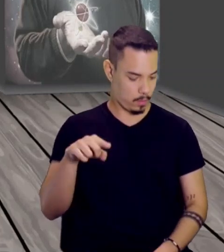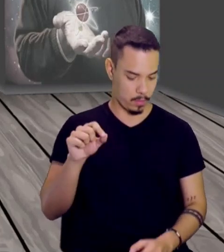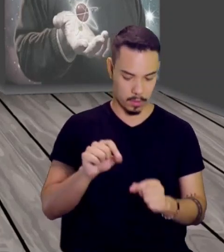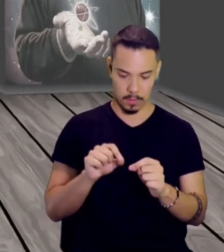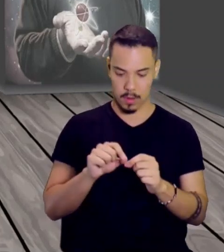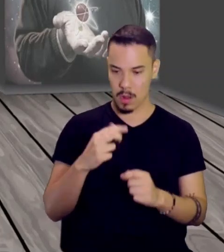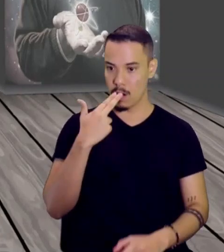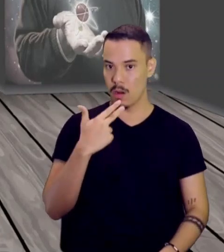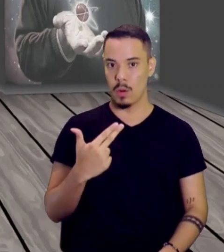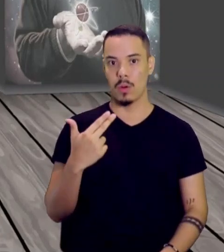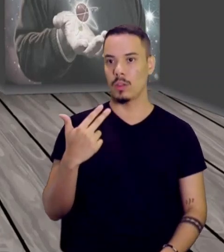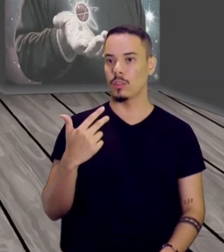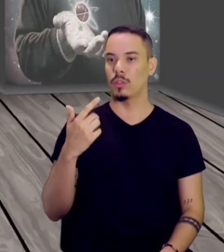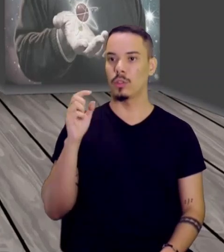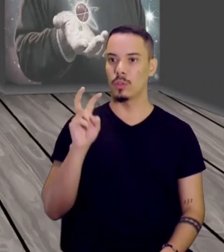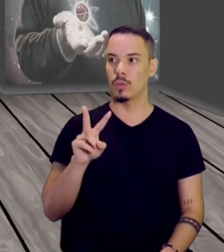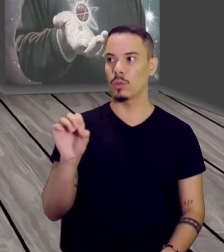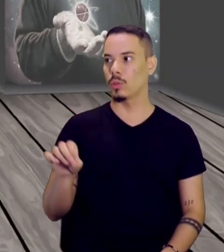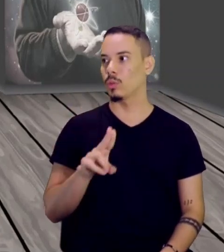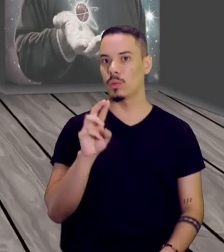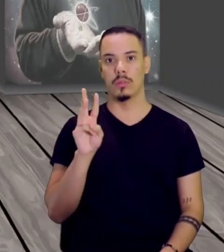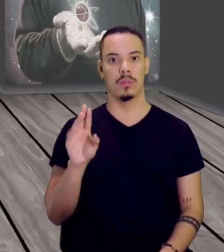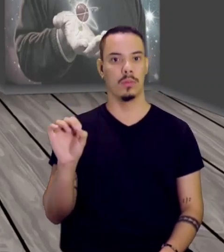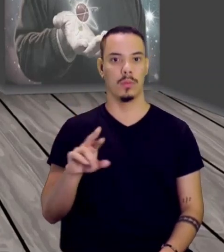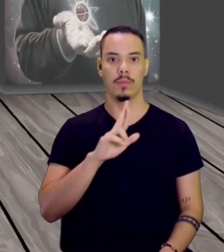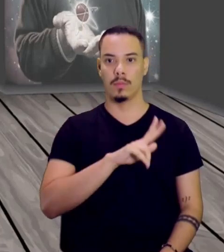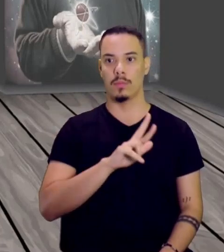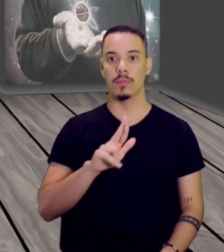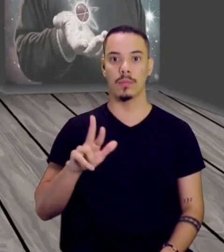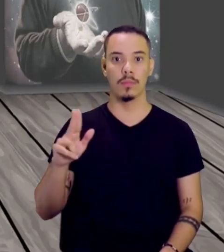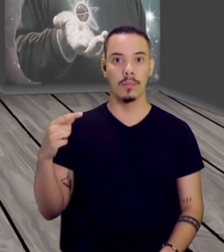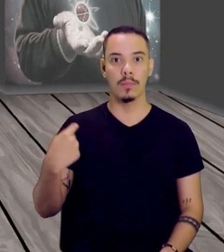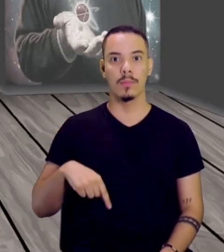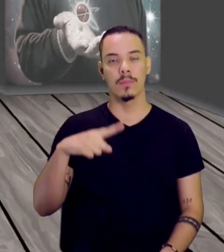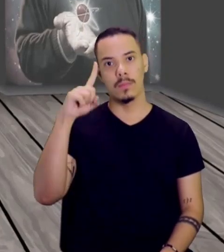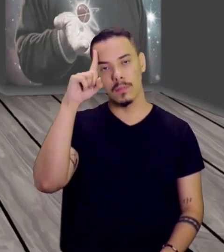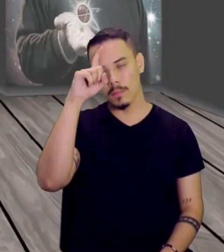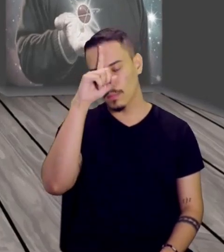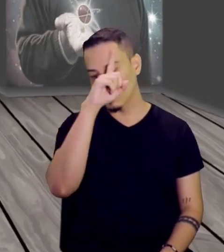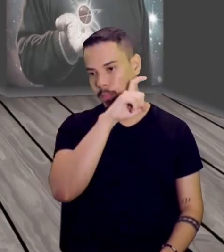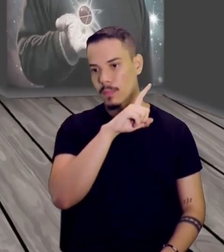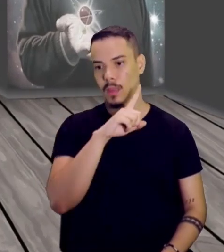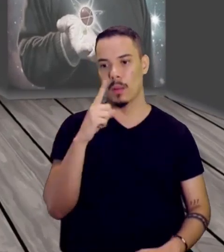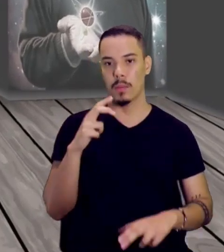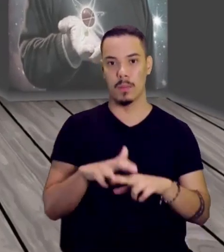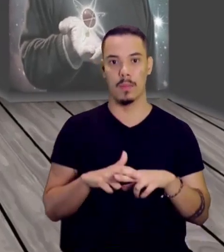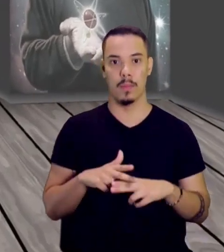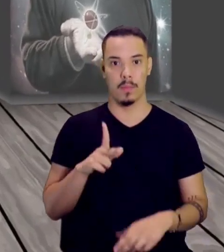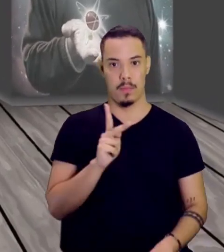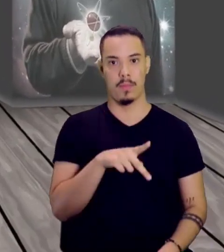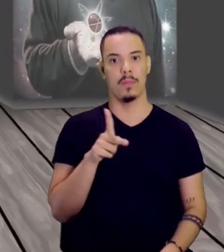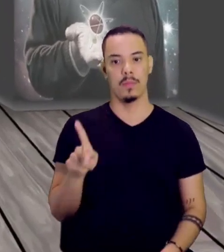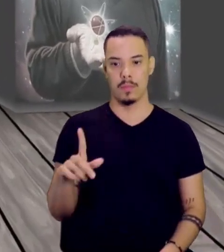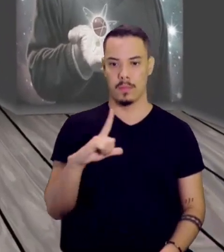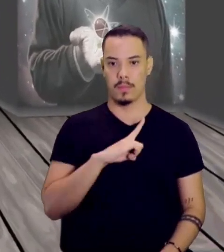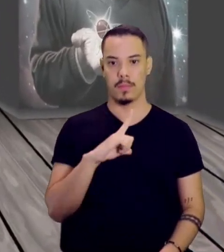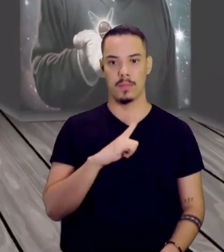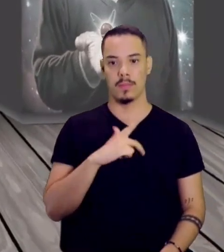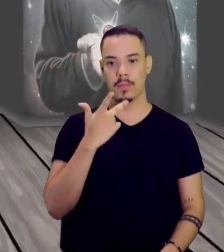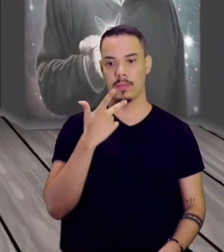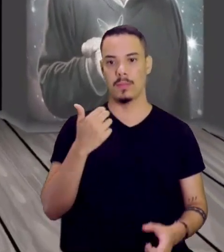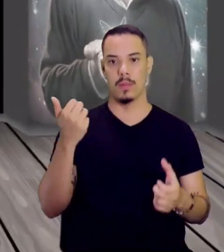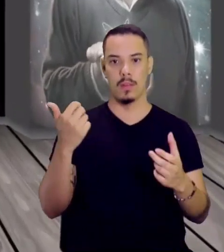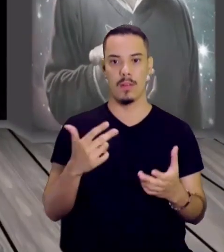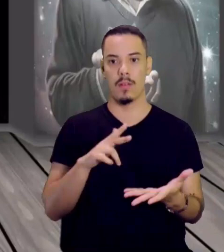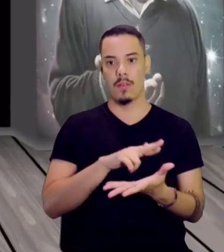duas linguagens ou três linguagens diferentes, você tem dificuldade em se comunicar. E o professor fala com